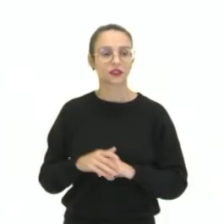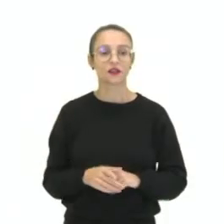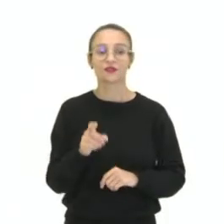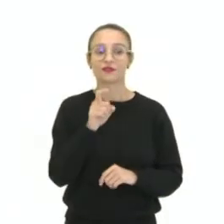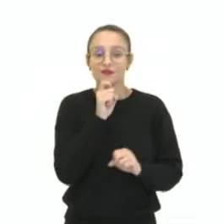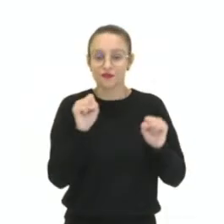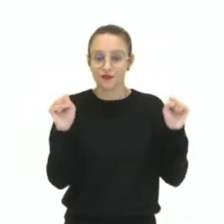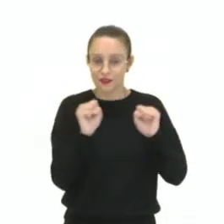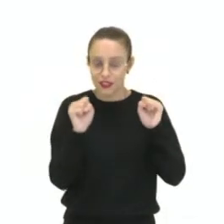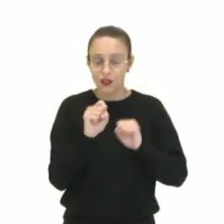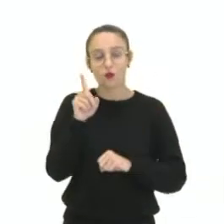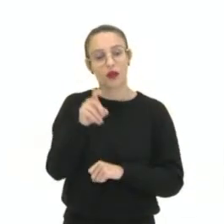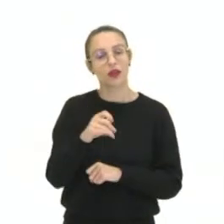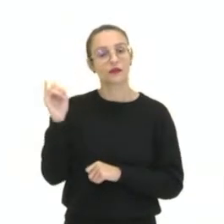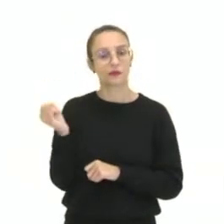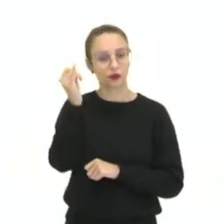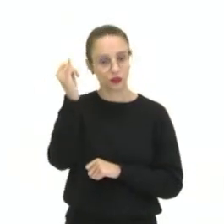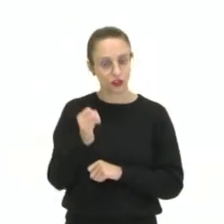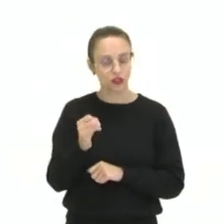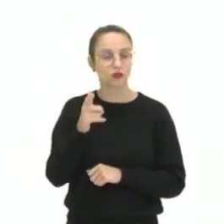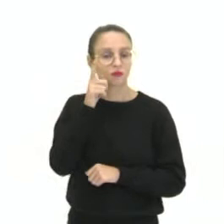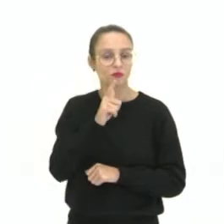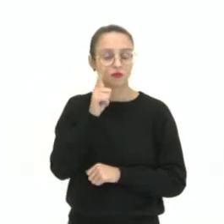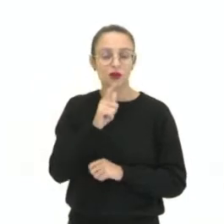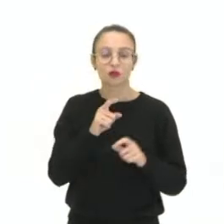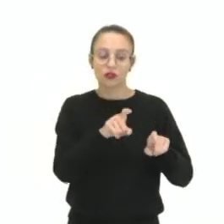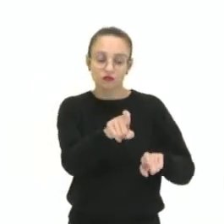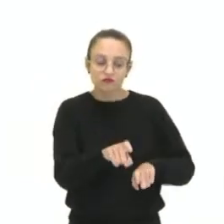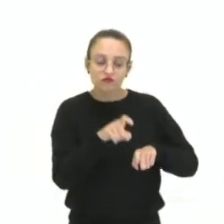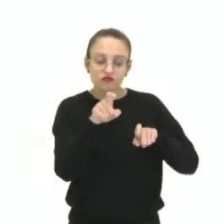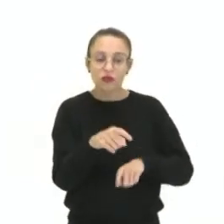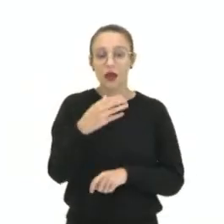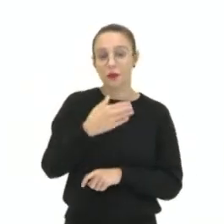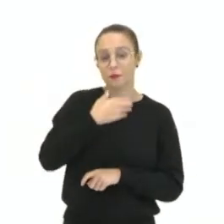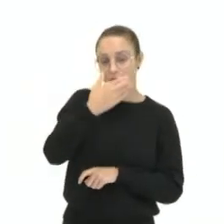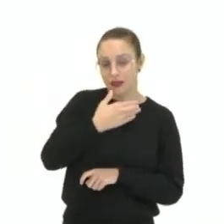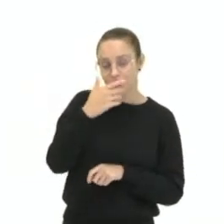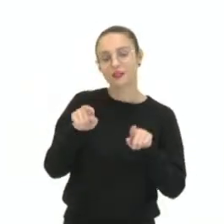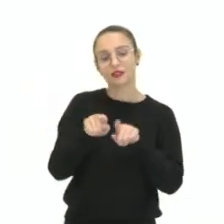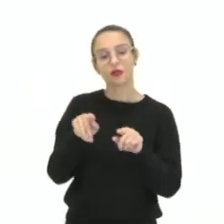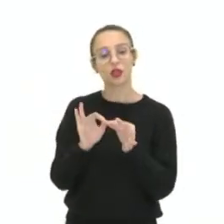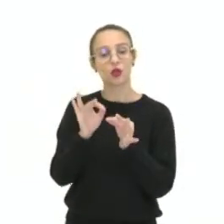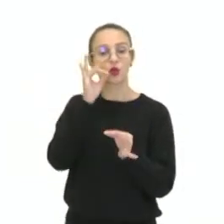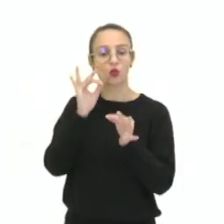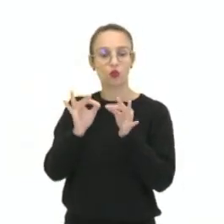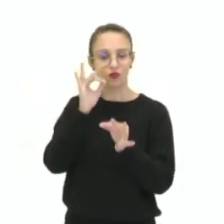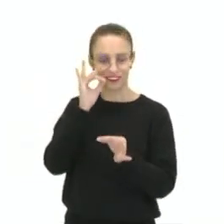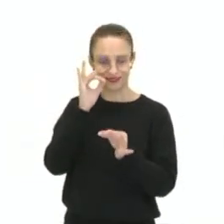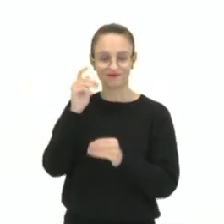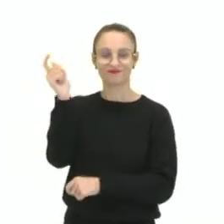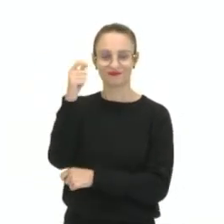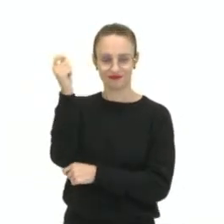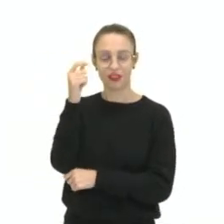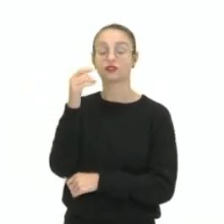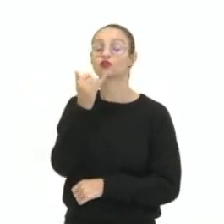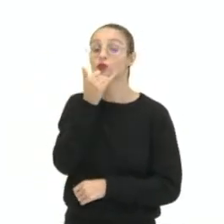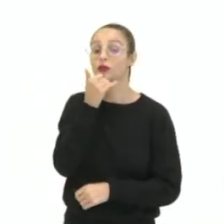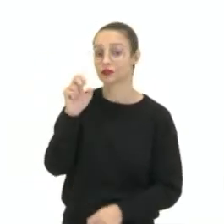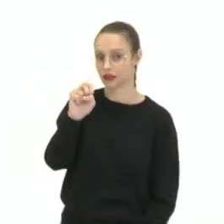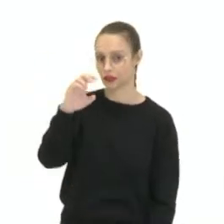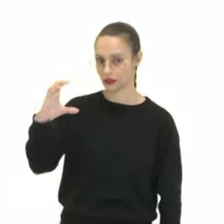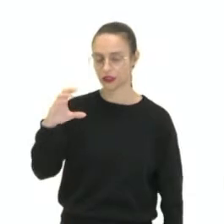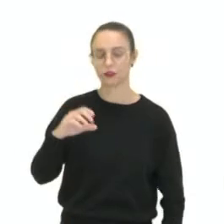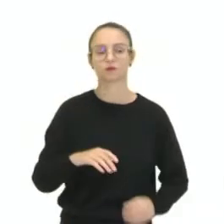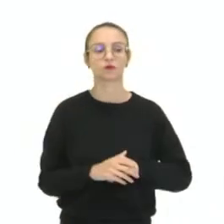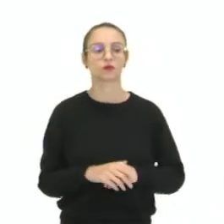é importante para a produção da maçã e da uva na Serra Catarinense. As frutas de clima temperado, como é